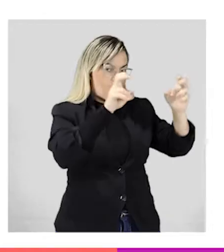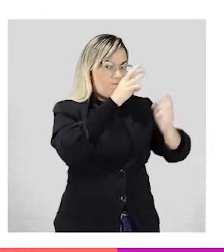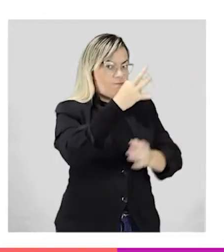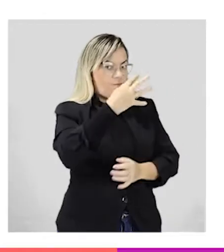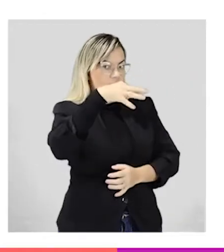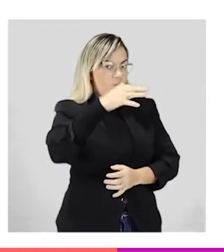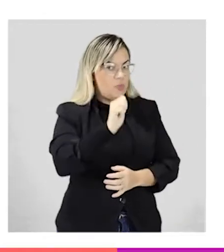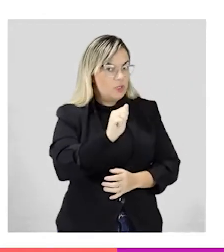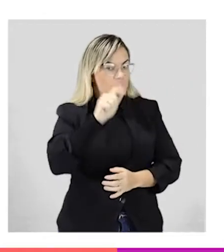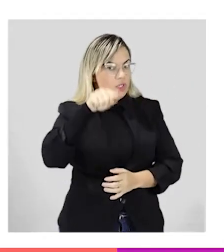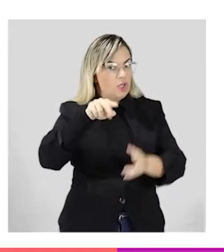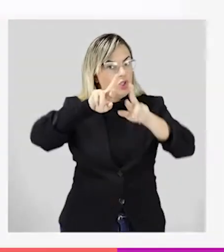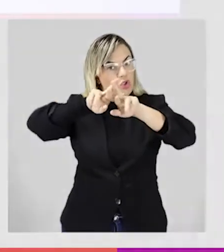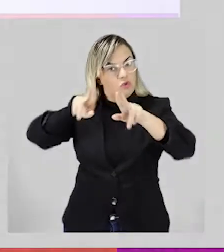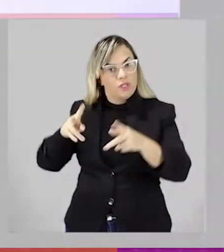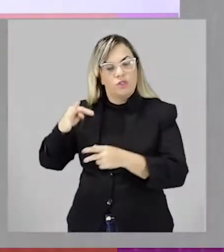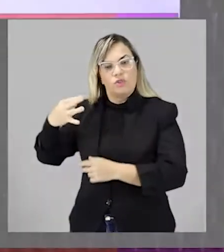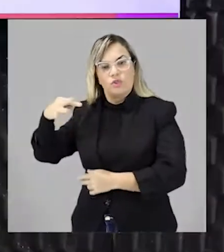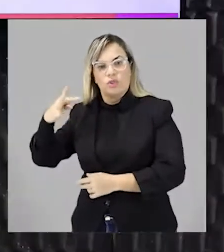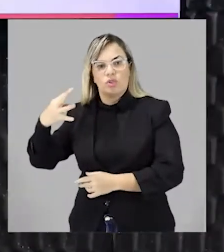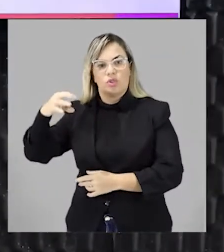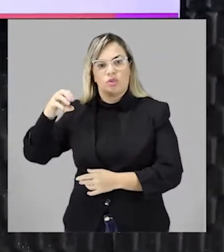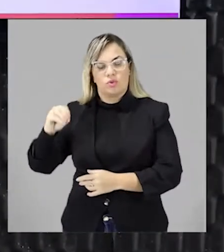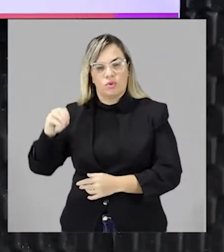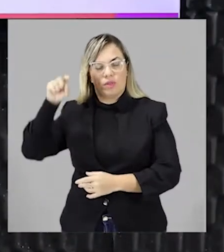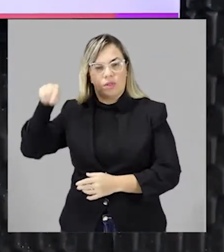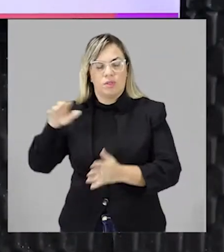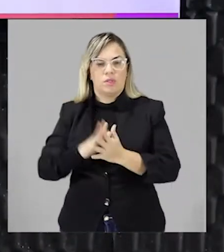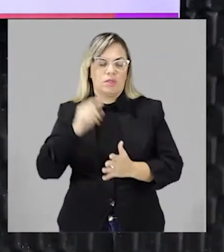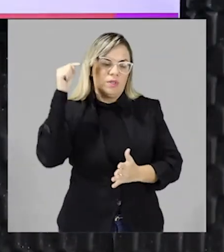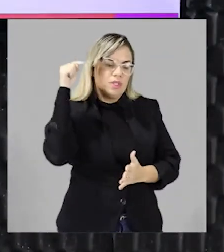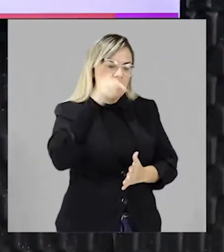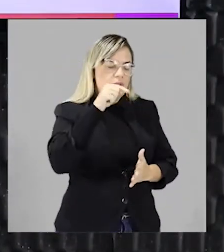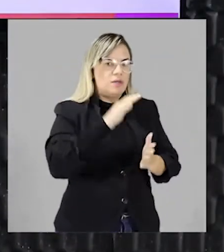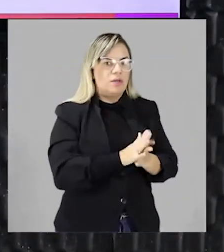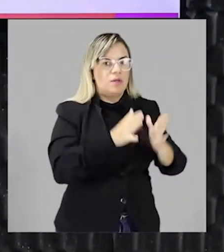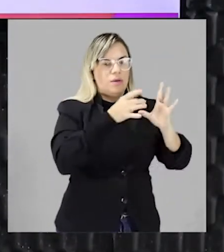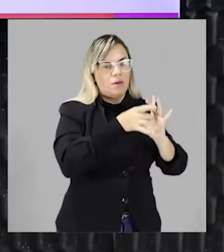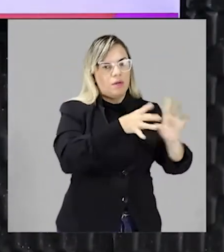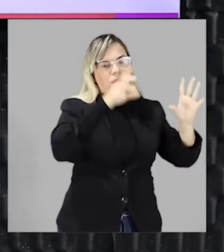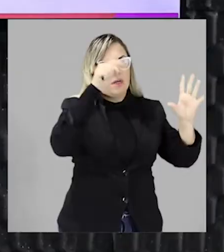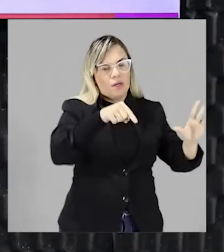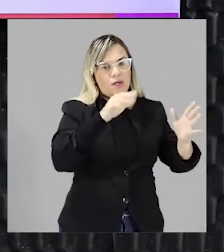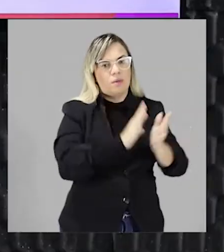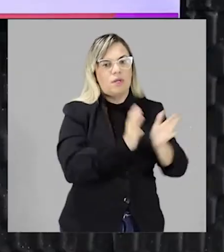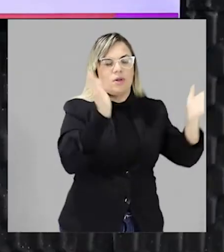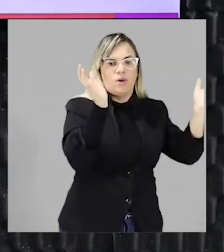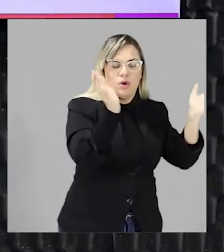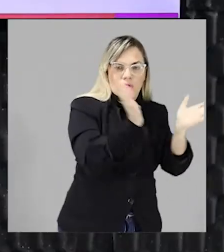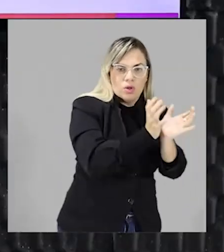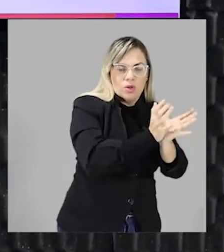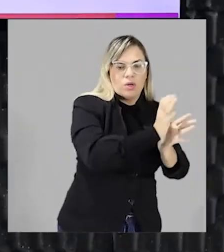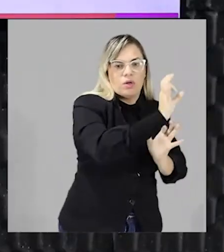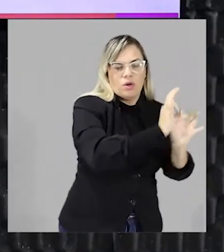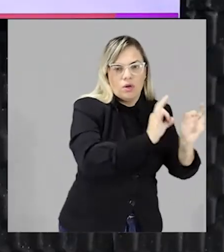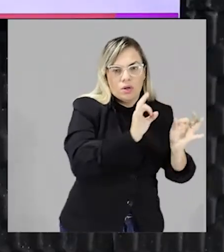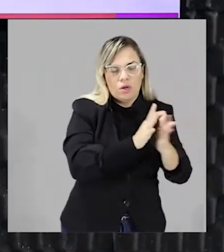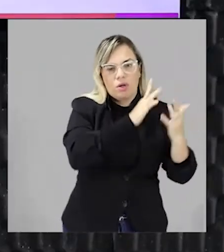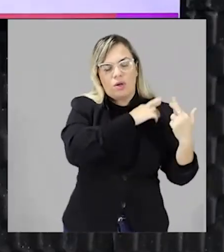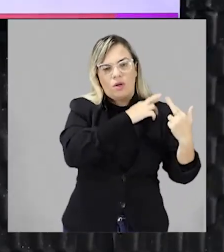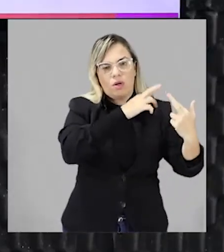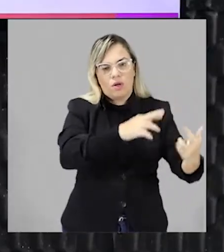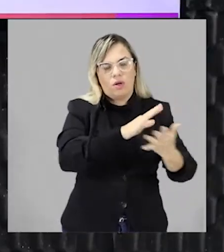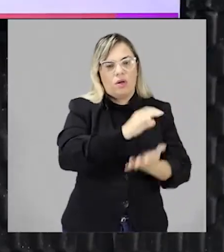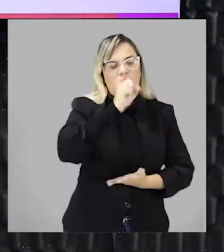é diferente de título. O tema ele é disponibilizado pela banca. No caso, aqui o